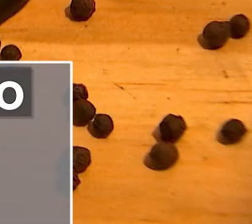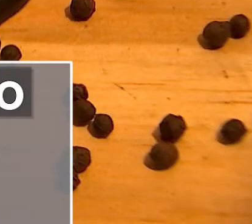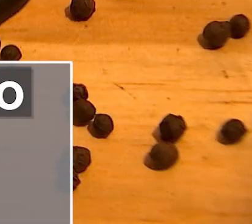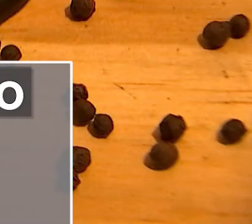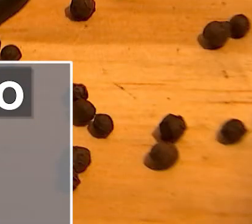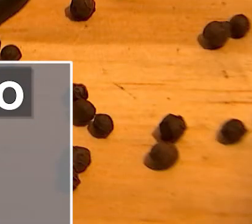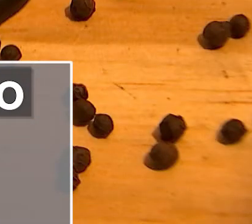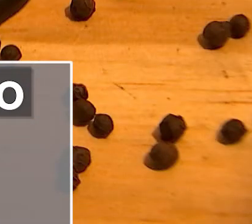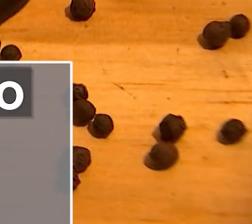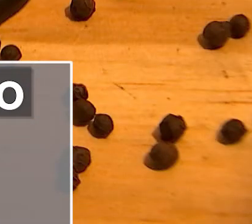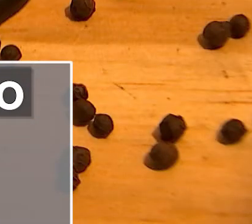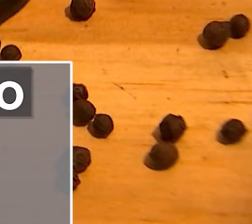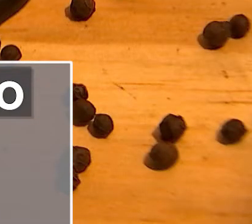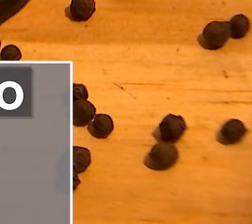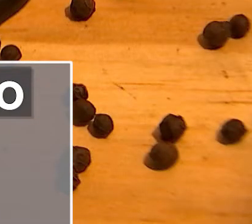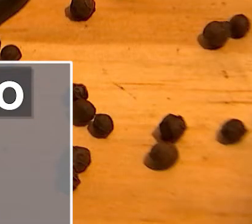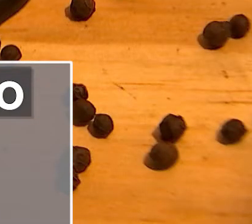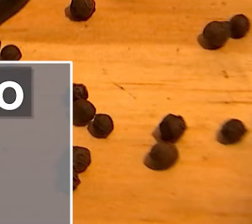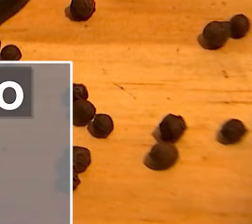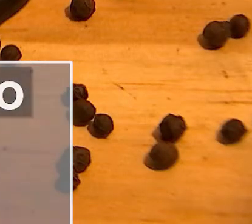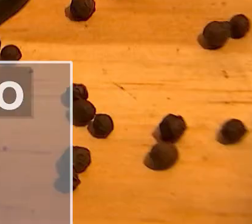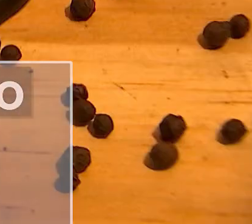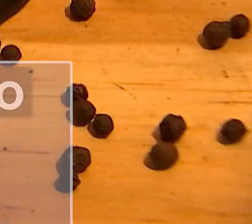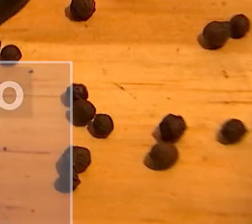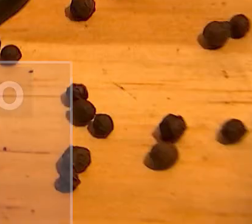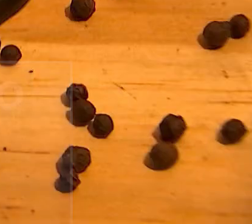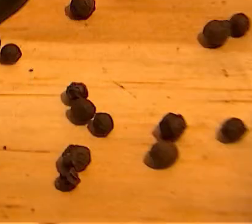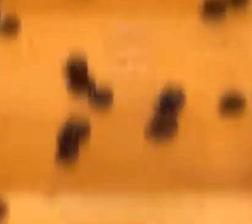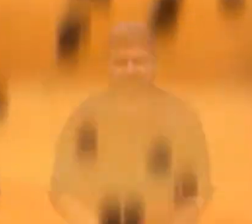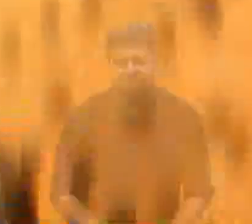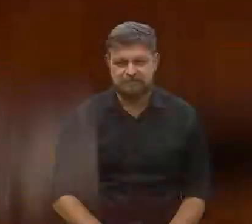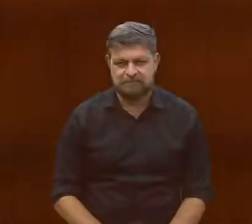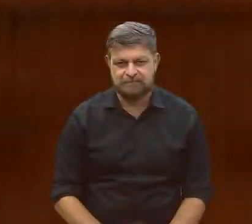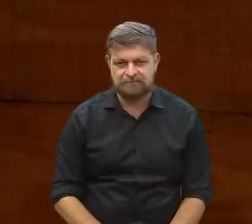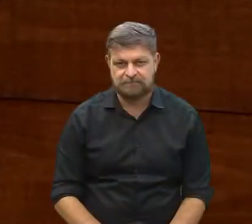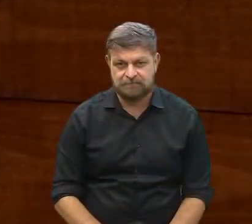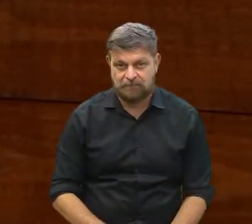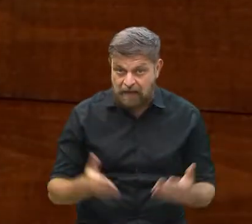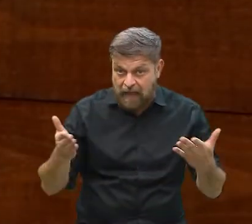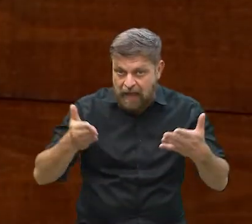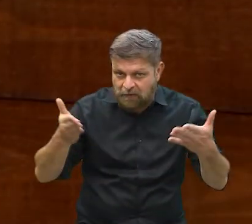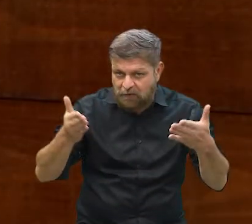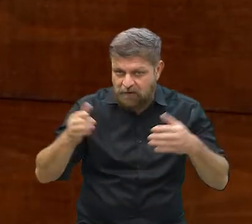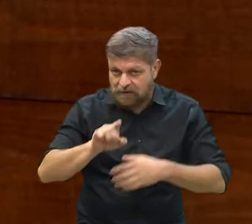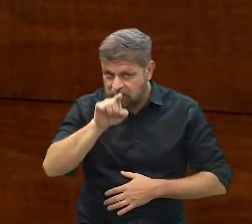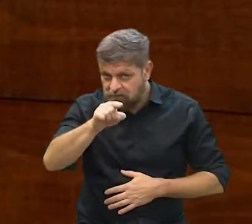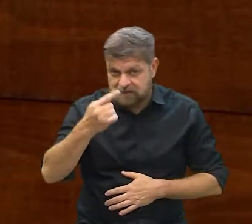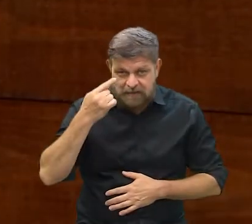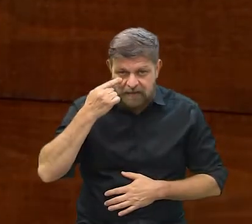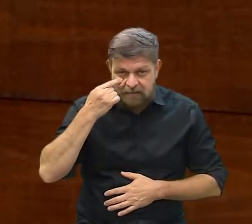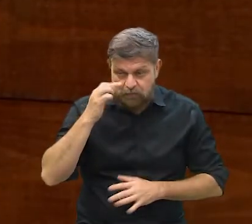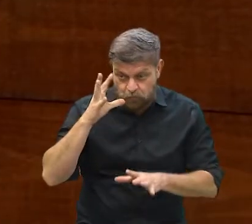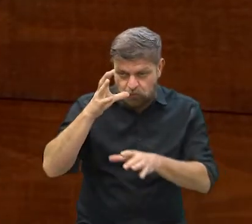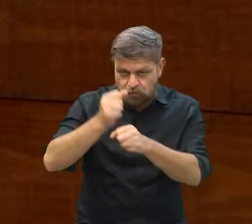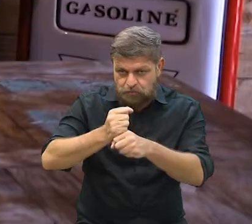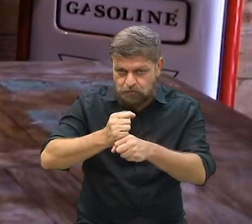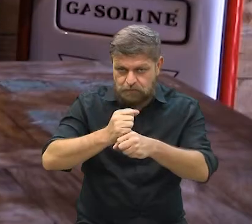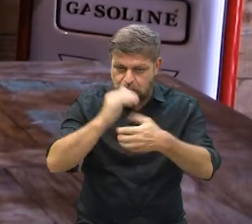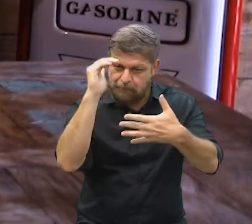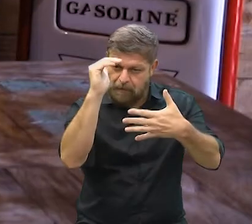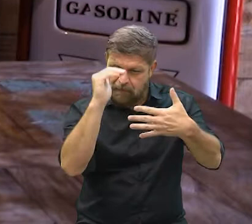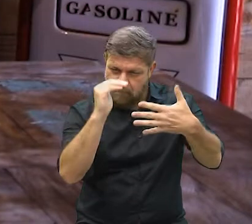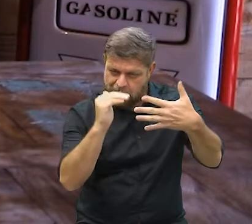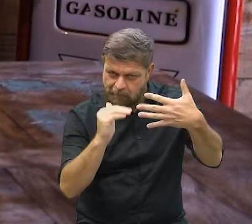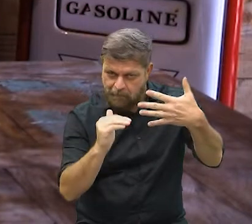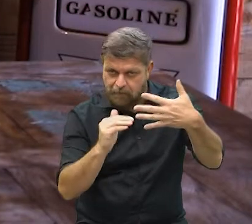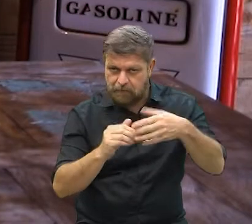e 150 gramas de bacon picadinho. Agora sim, você já viu tudo que vai na nossa receita.